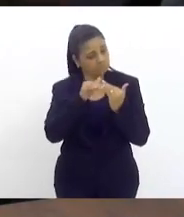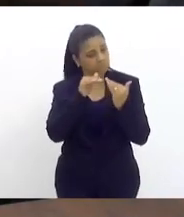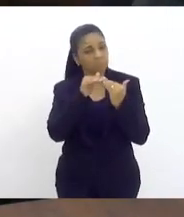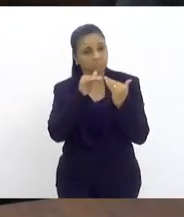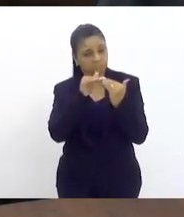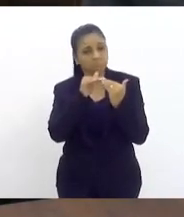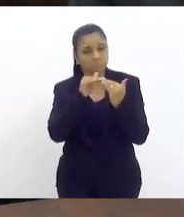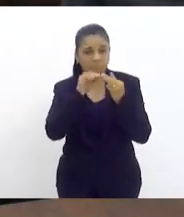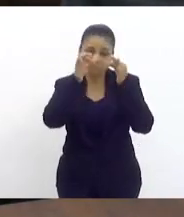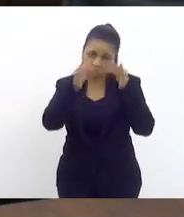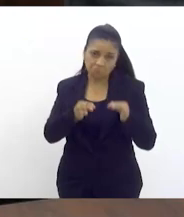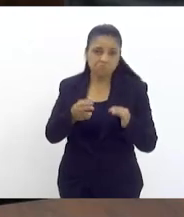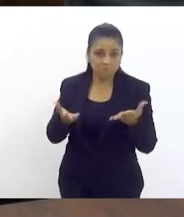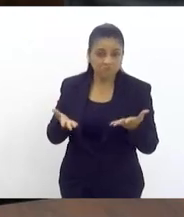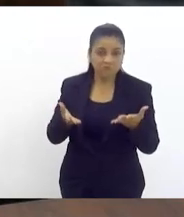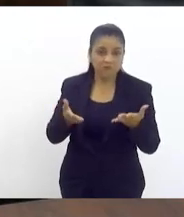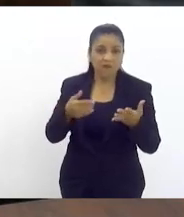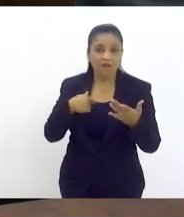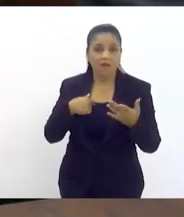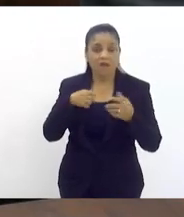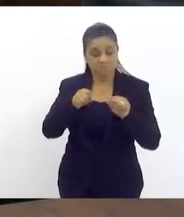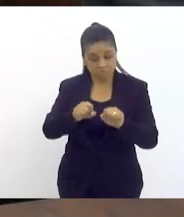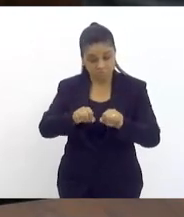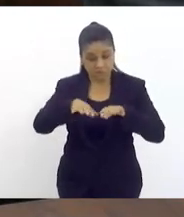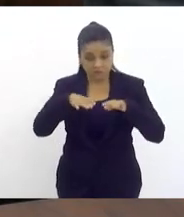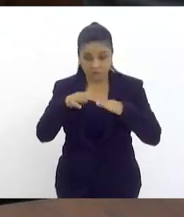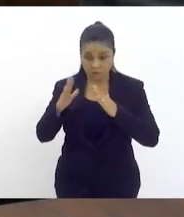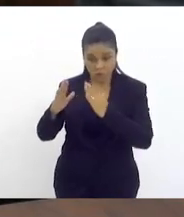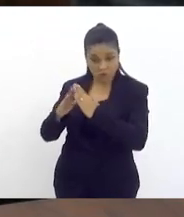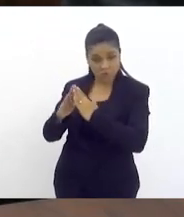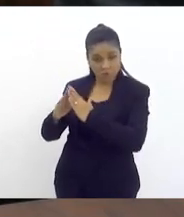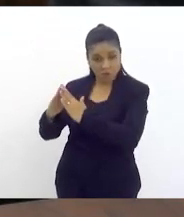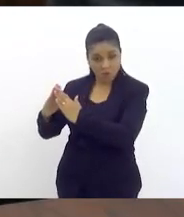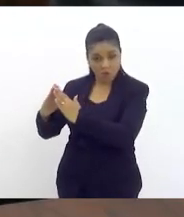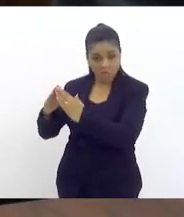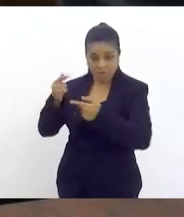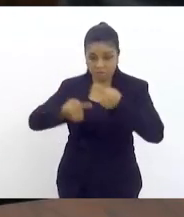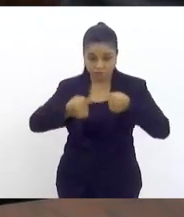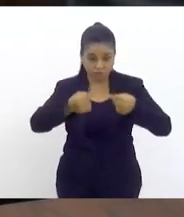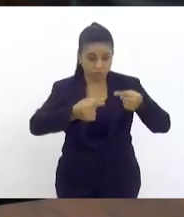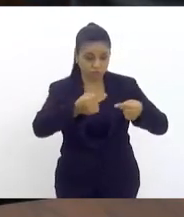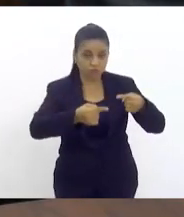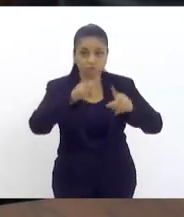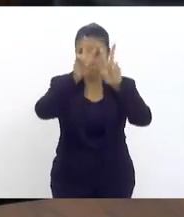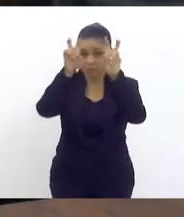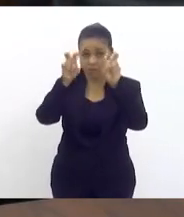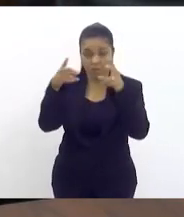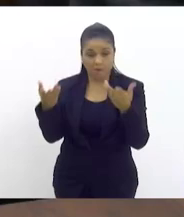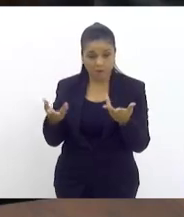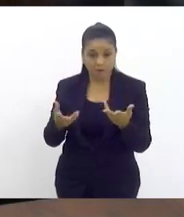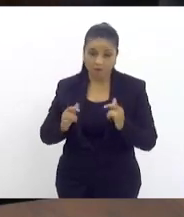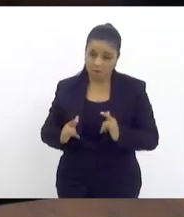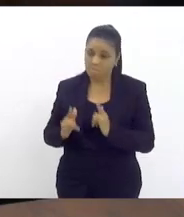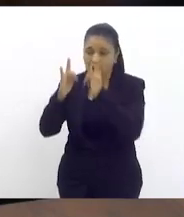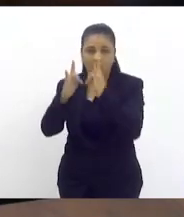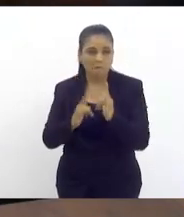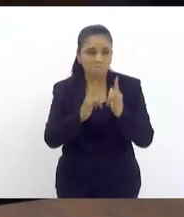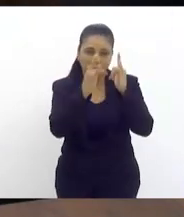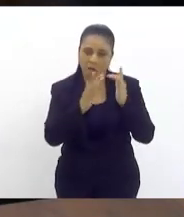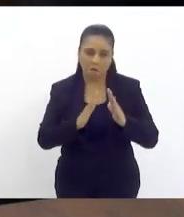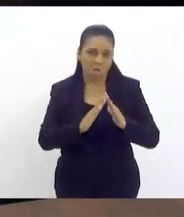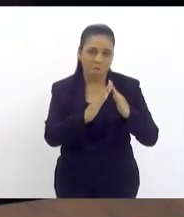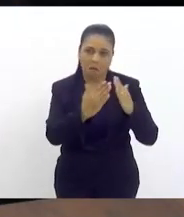legislativa, porque é a cessão de um imóvel. Né? Então, deixa ser só o desejo